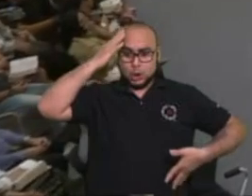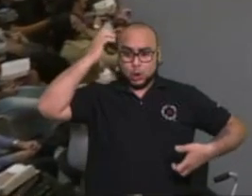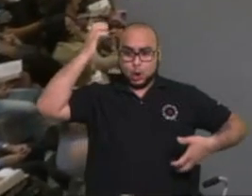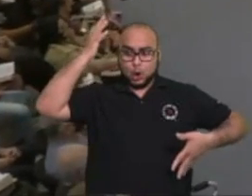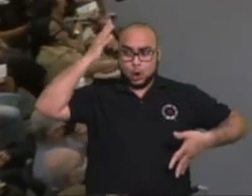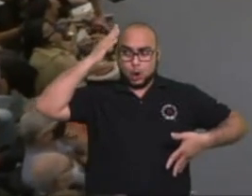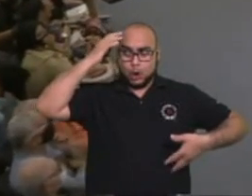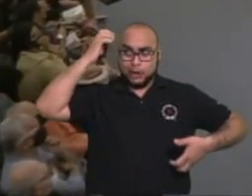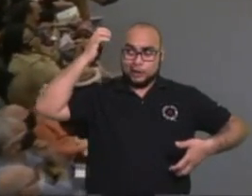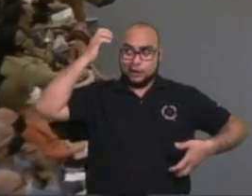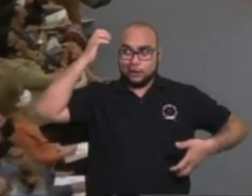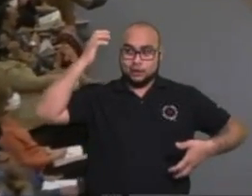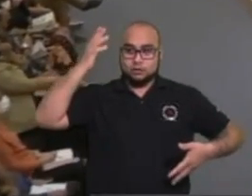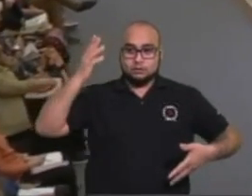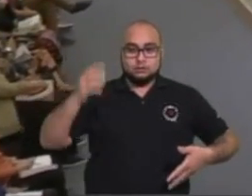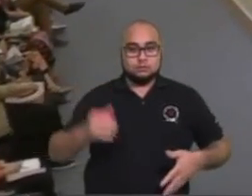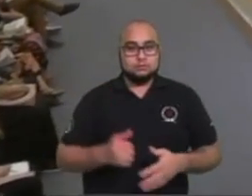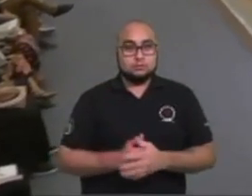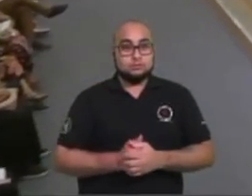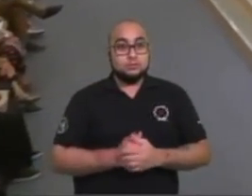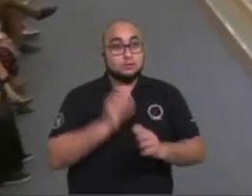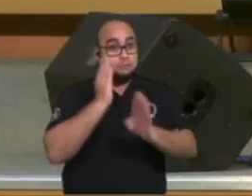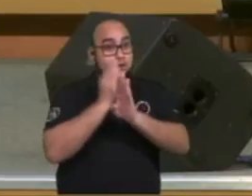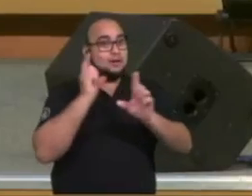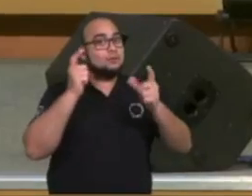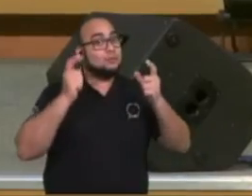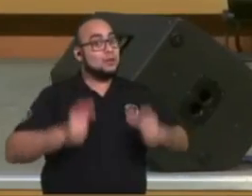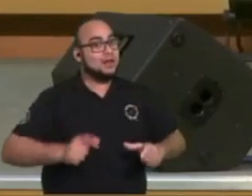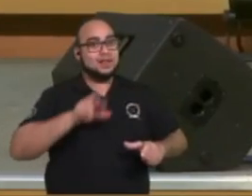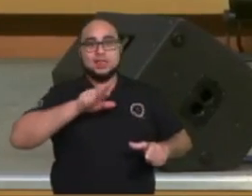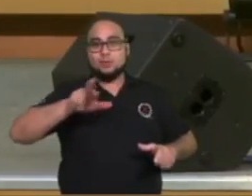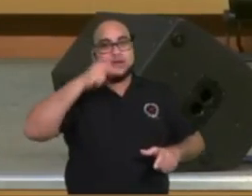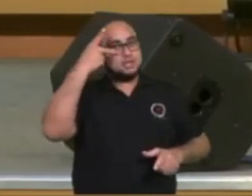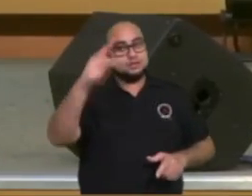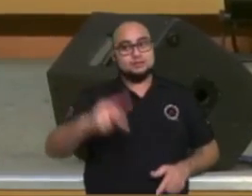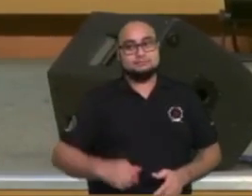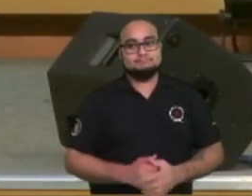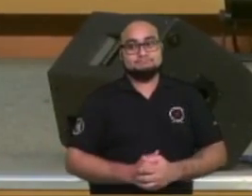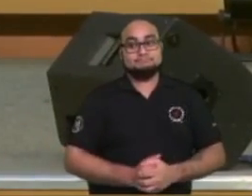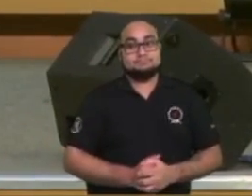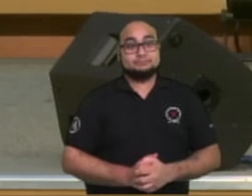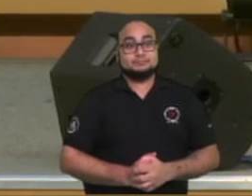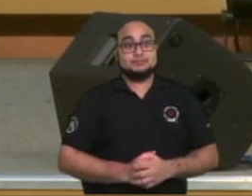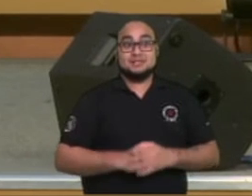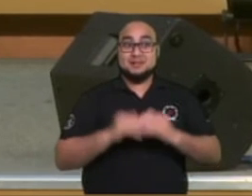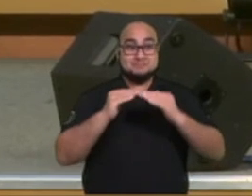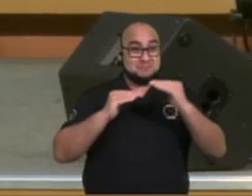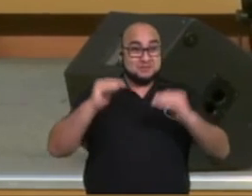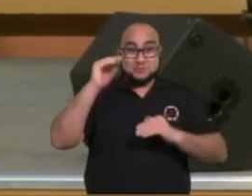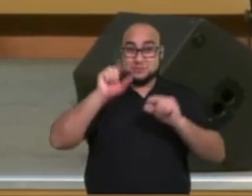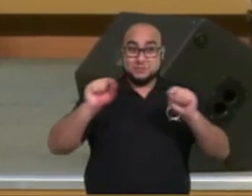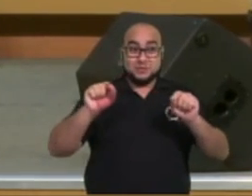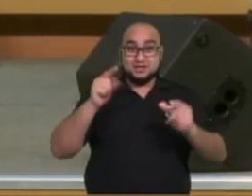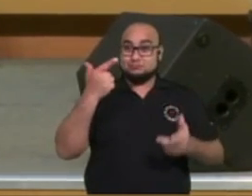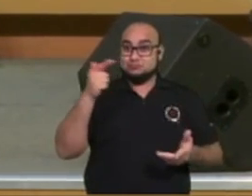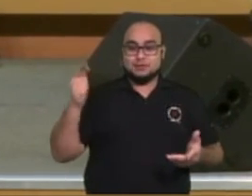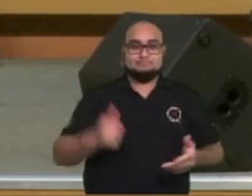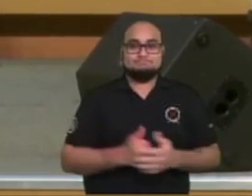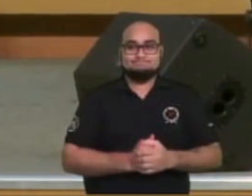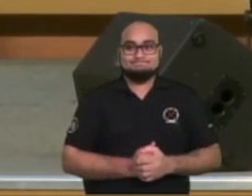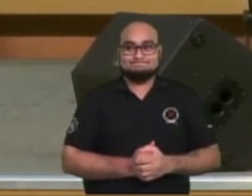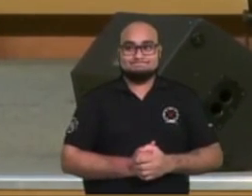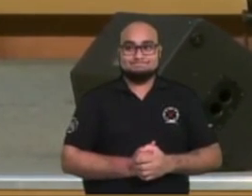e para de querer um lugar que não é para você para de querer uma posição que você não tem Aprenda a se colocar